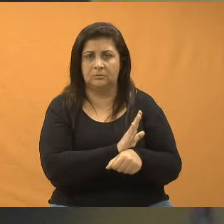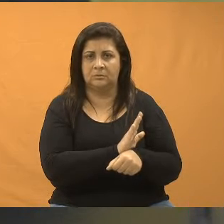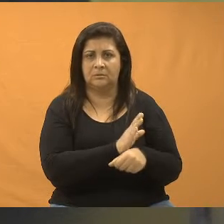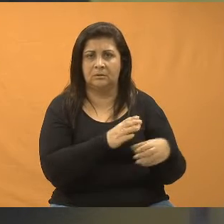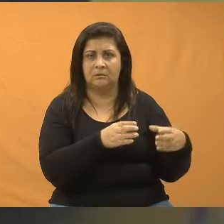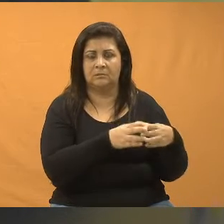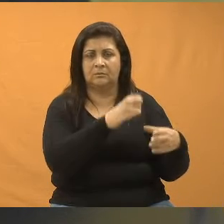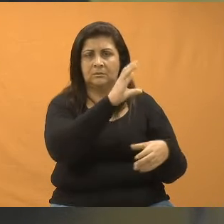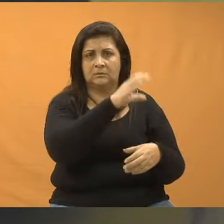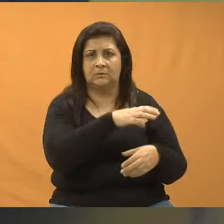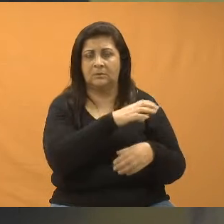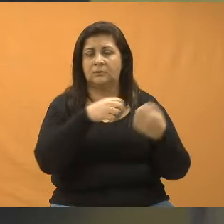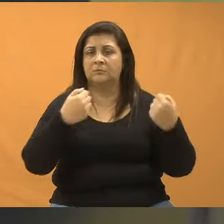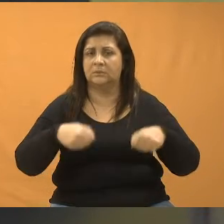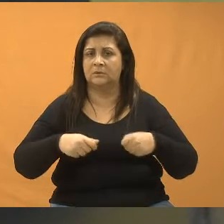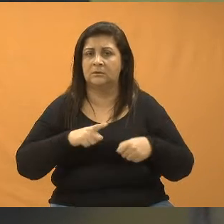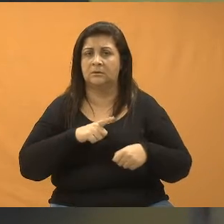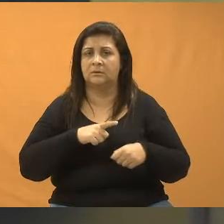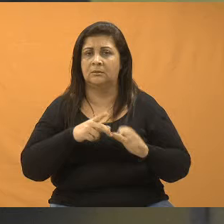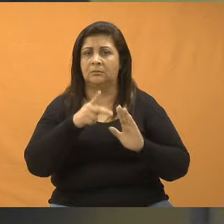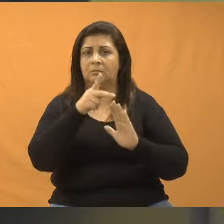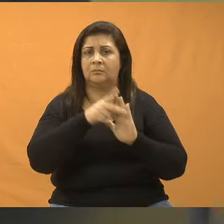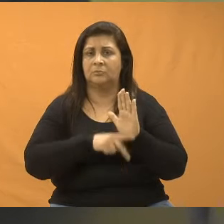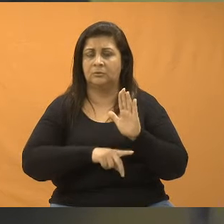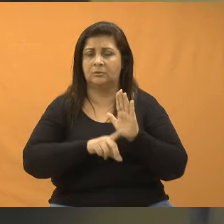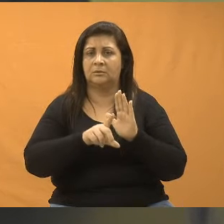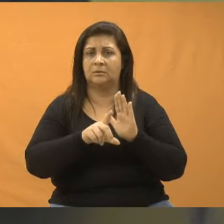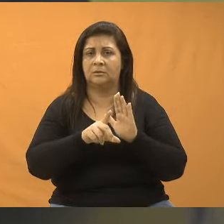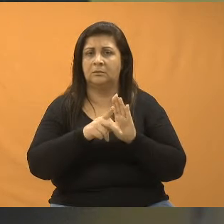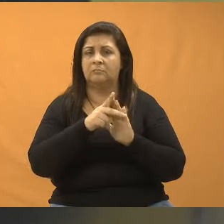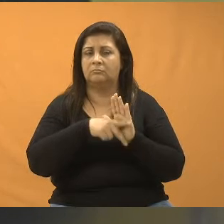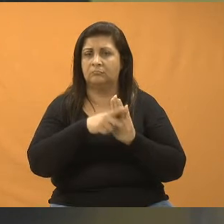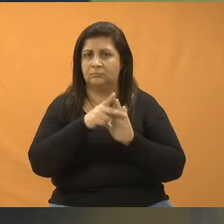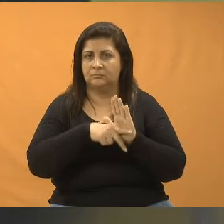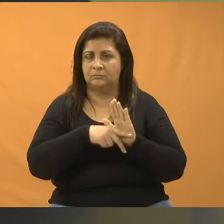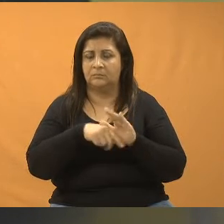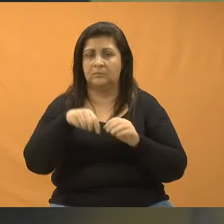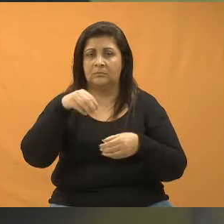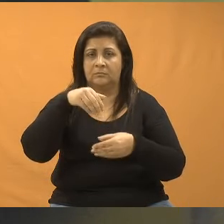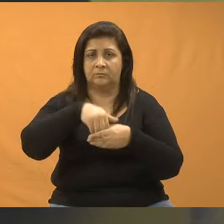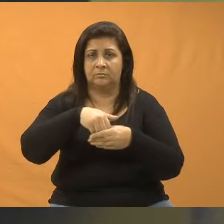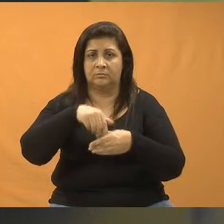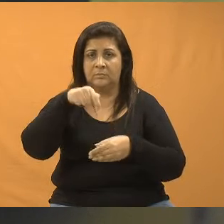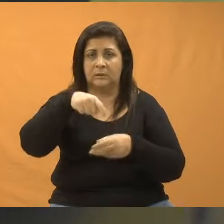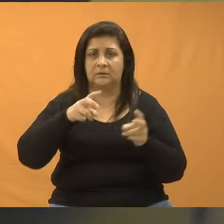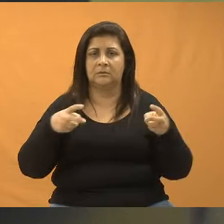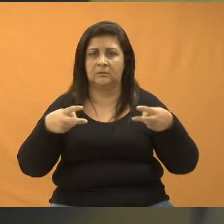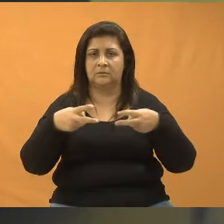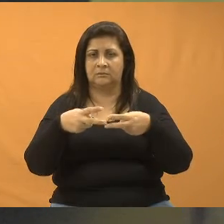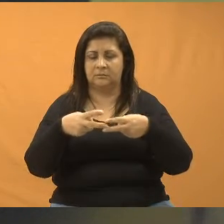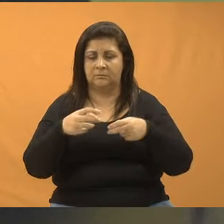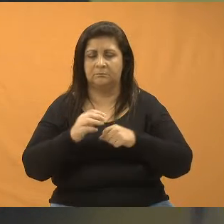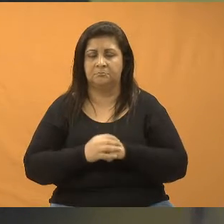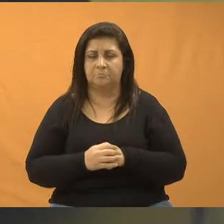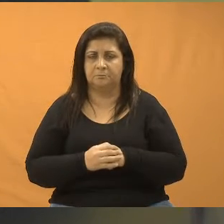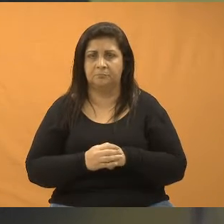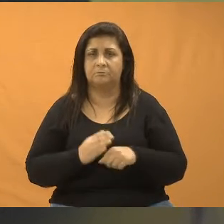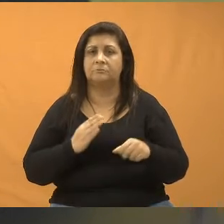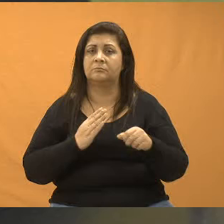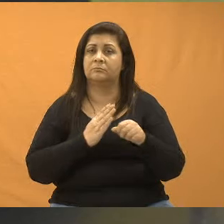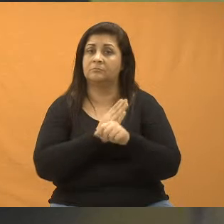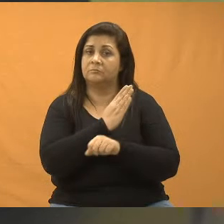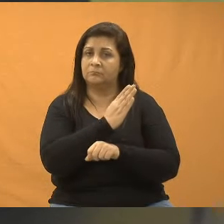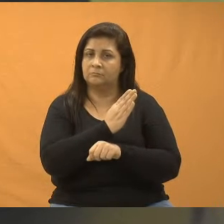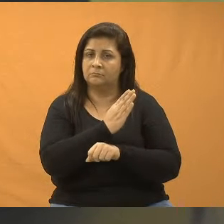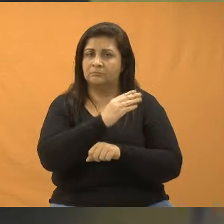tem que vir um projeto de lei, né, para a Câmara e ser votado nessa casa, né? Precisa que essa casa aprove, né, que a